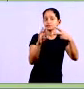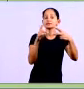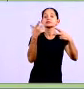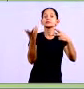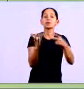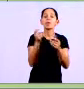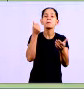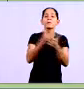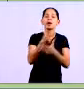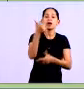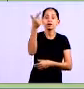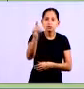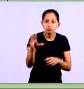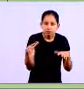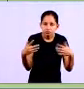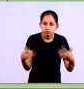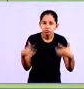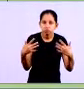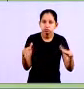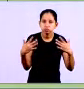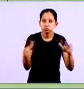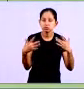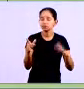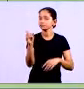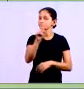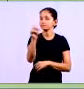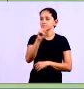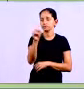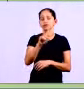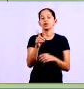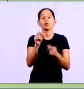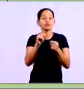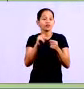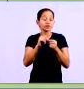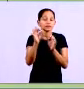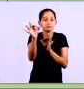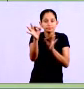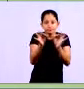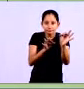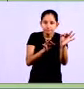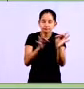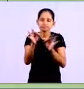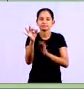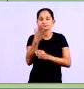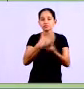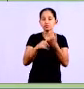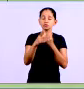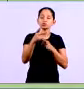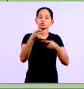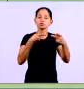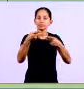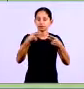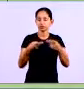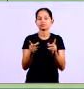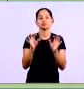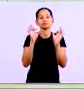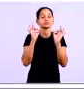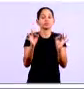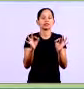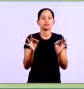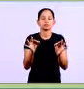pagar de novo. Eu vou usar isso como crédito. Correto? Tanto os 100 quanto os 70.